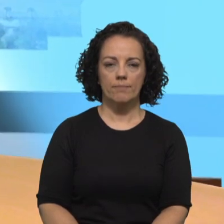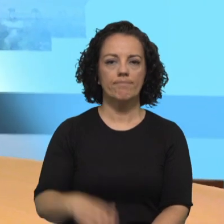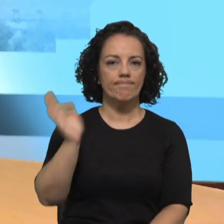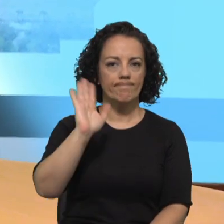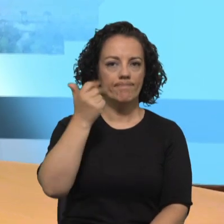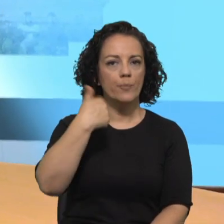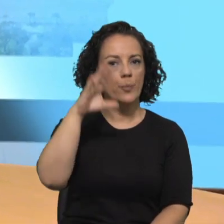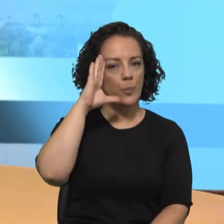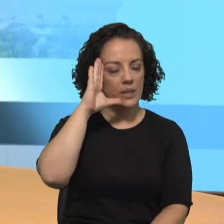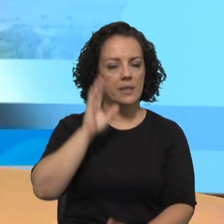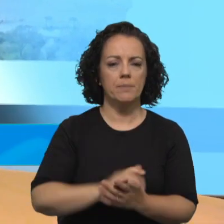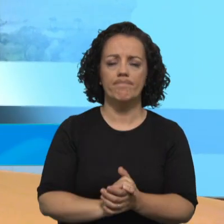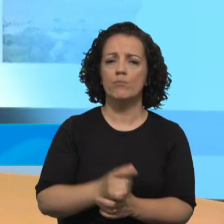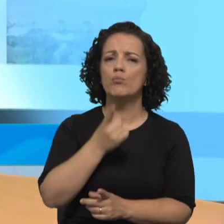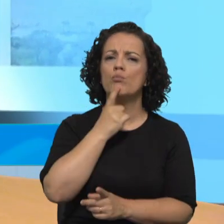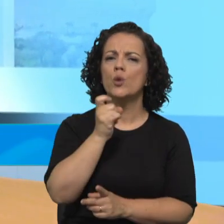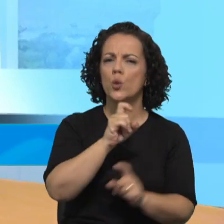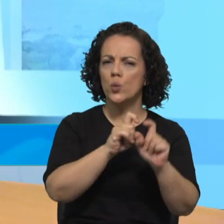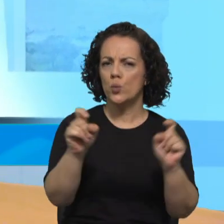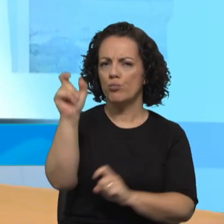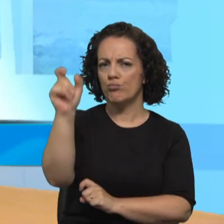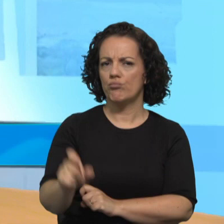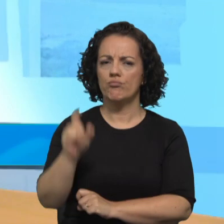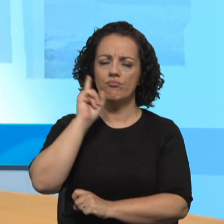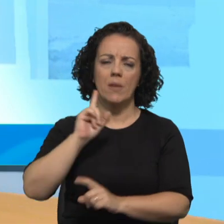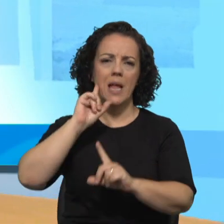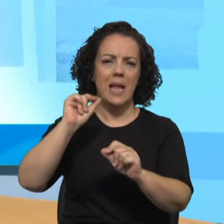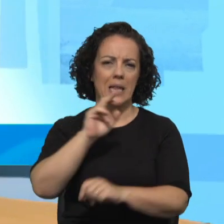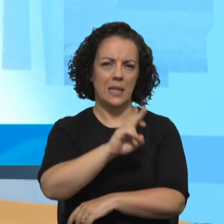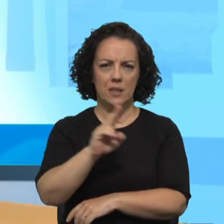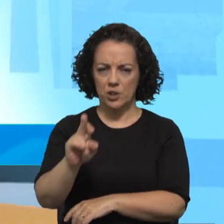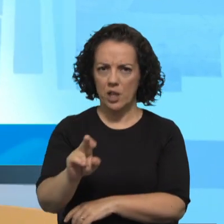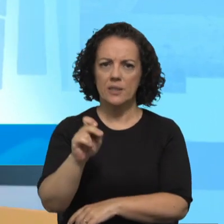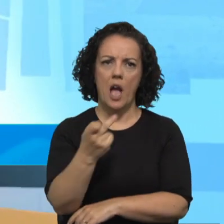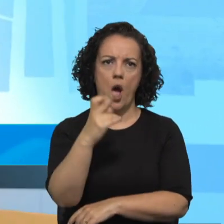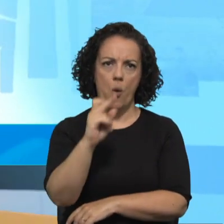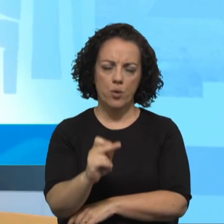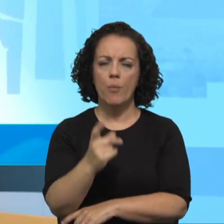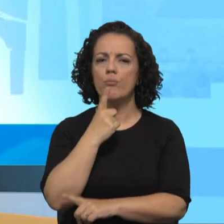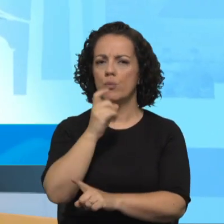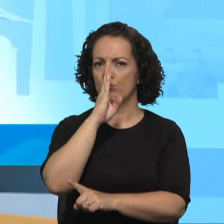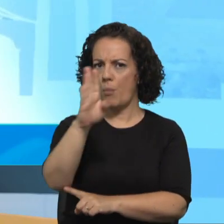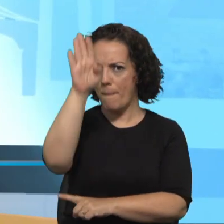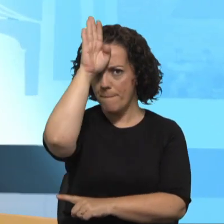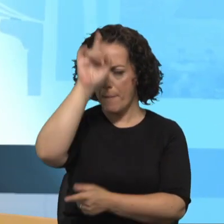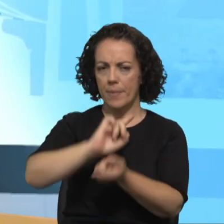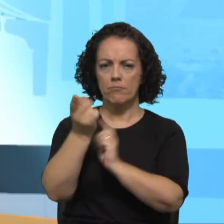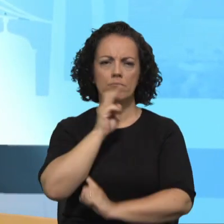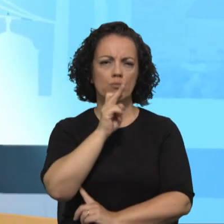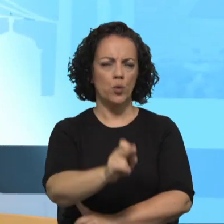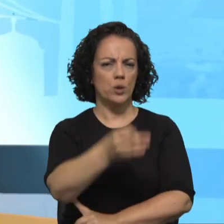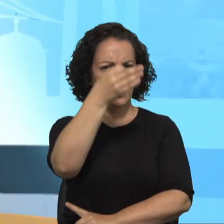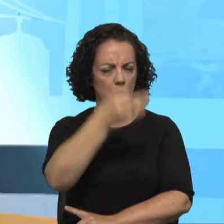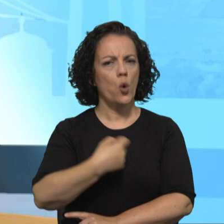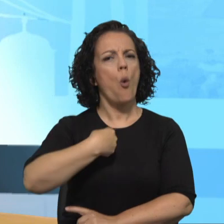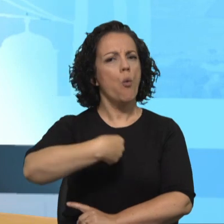Olá, muito boa tarde. A pergunta foi da vaticanista da Renascença, Aura Miguel, e era dirigida ao Papa, que respondeu com firmeza: eu